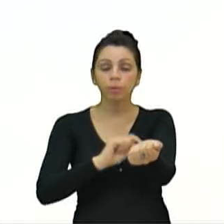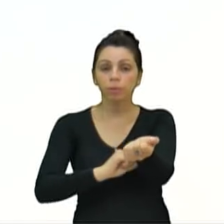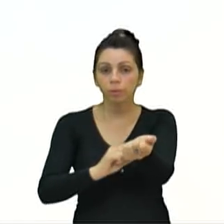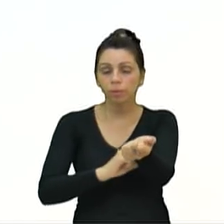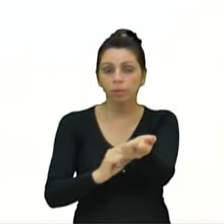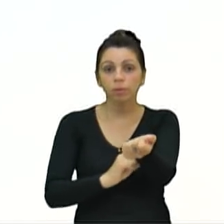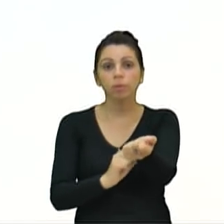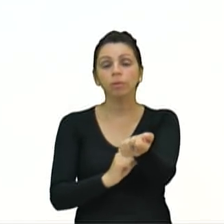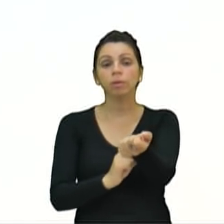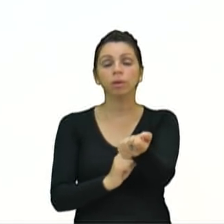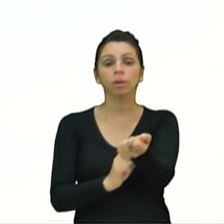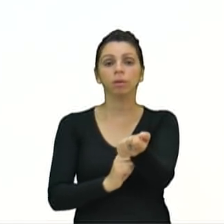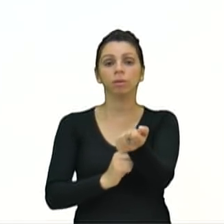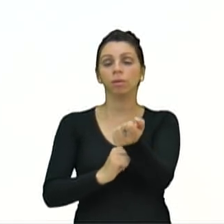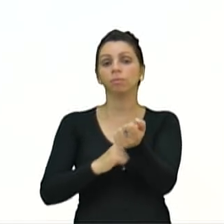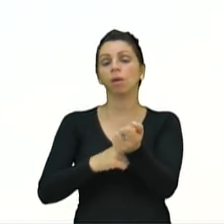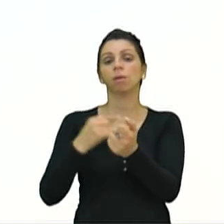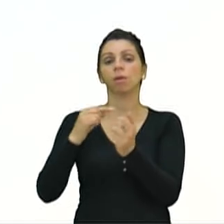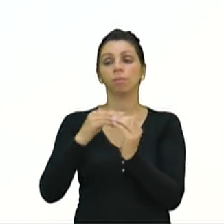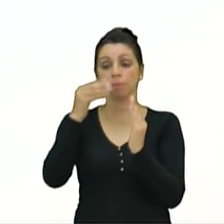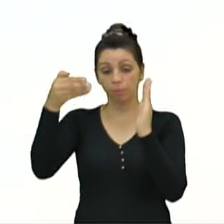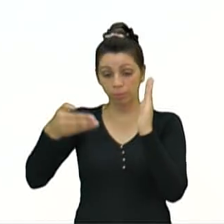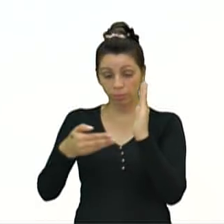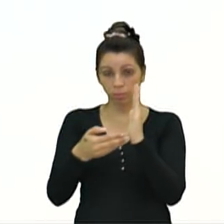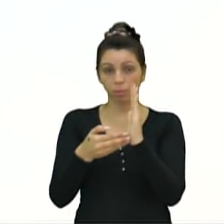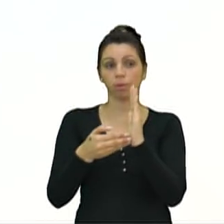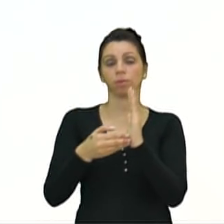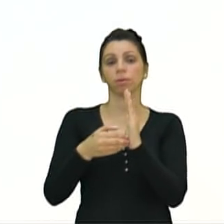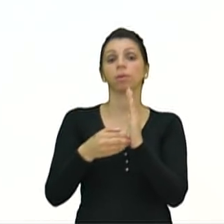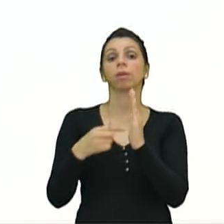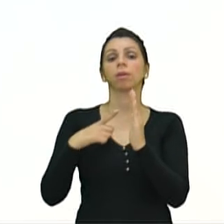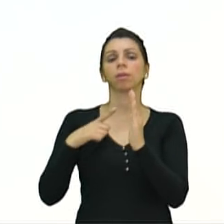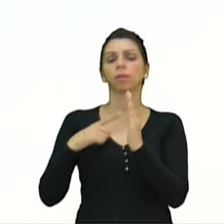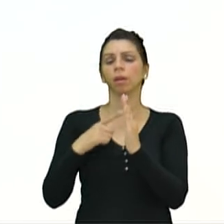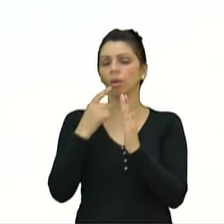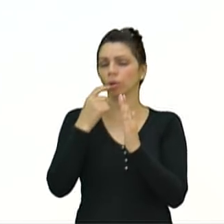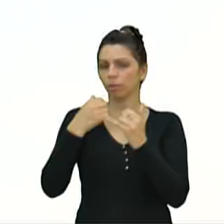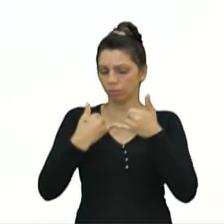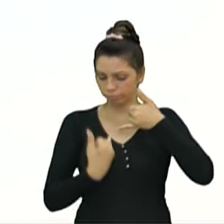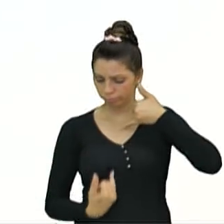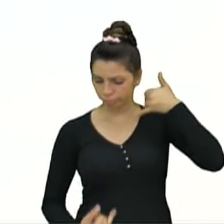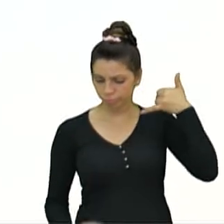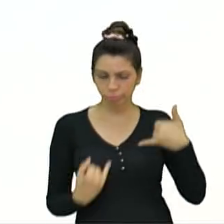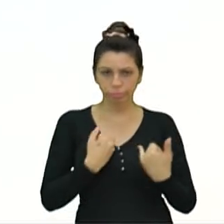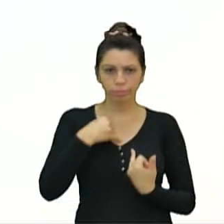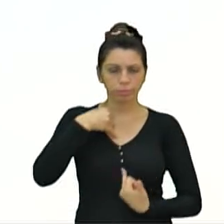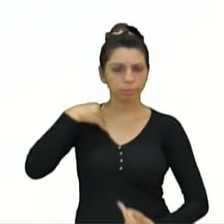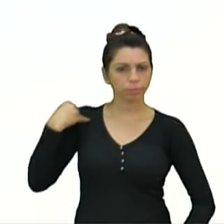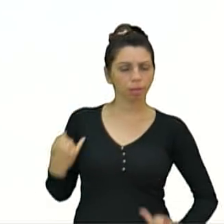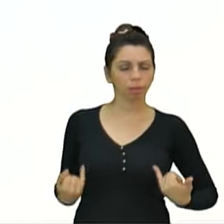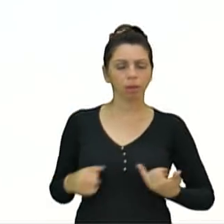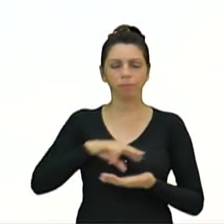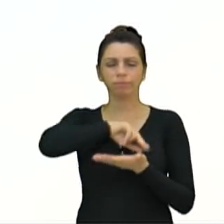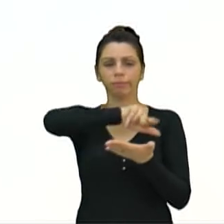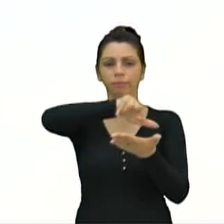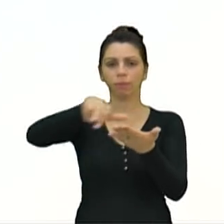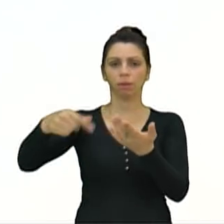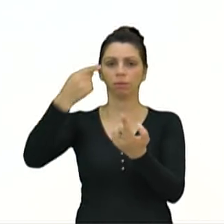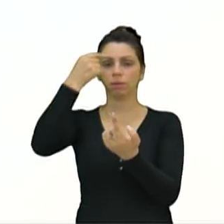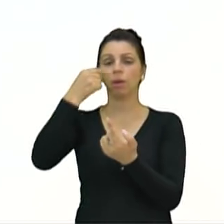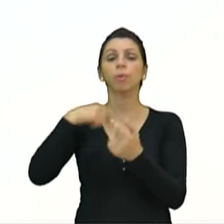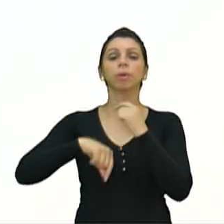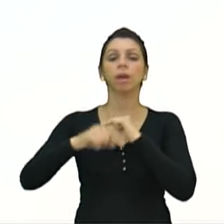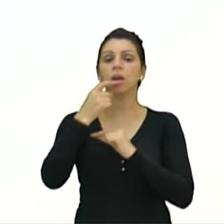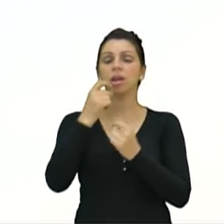por todo o nosso corpo, tá? Então nós temos vasos sanguíneos, artérias, veias e capilares,